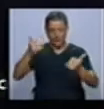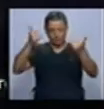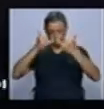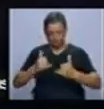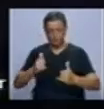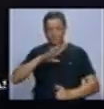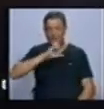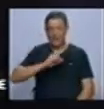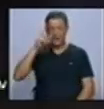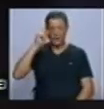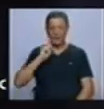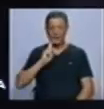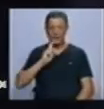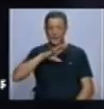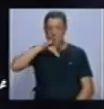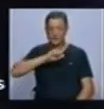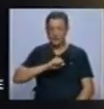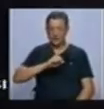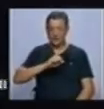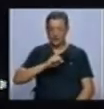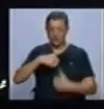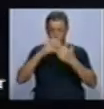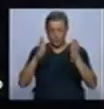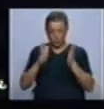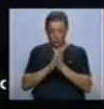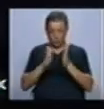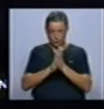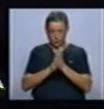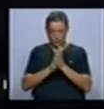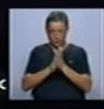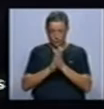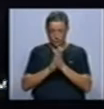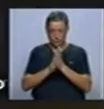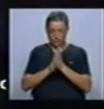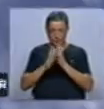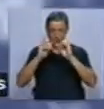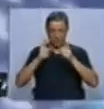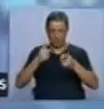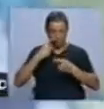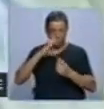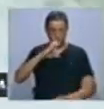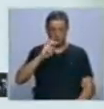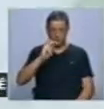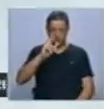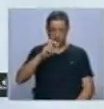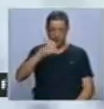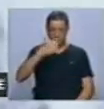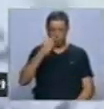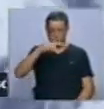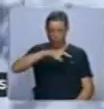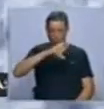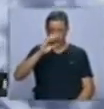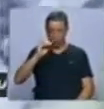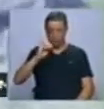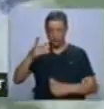E, portanto, tudo isto foi feito à procura de elementos mais pesados do que o carbono, precisamente nesta estrela